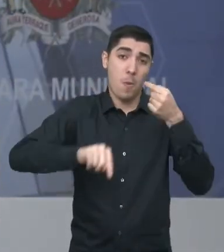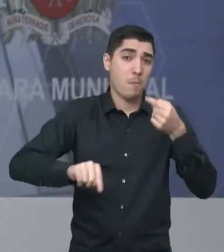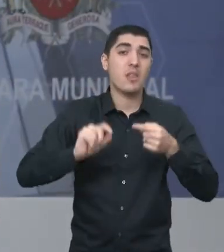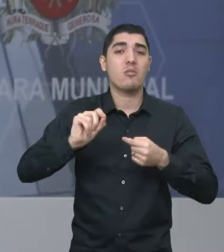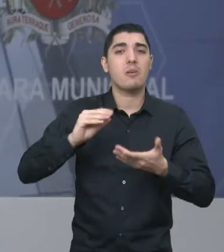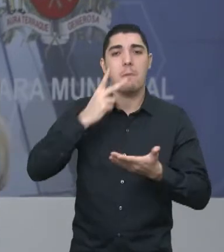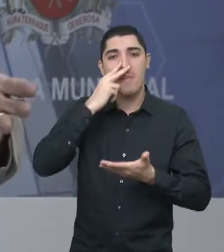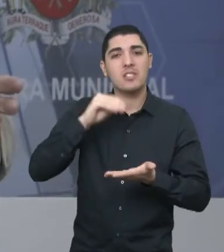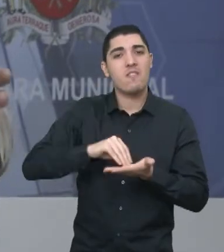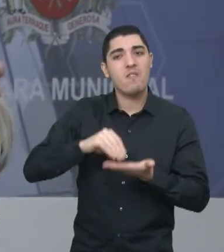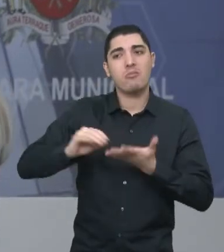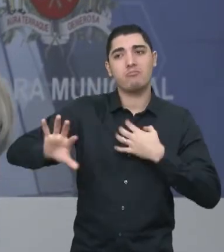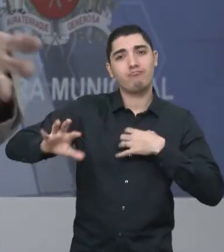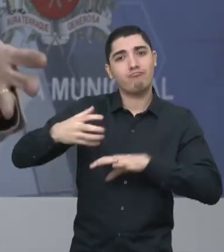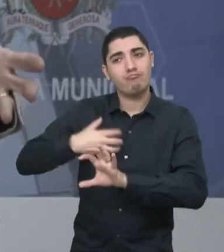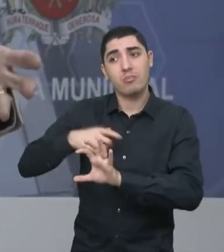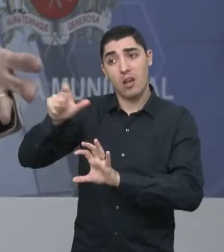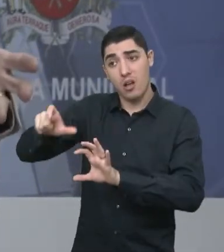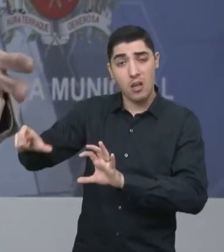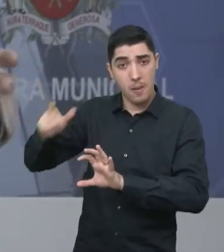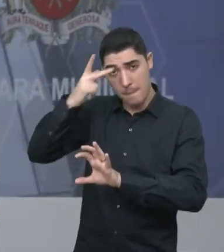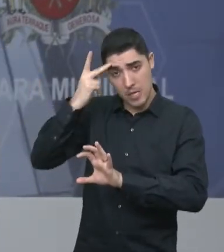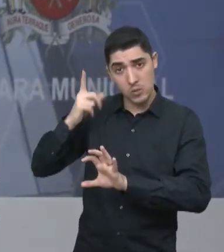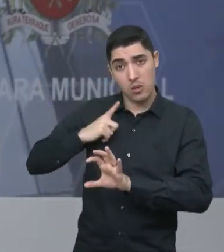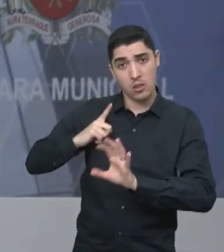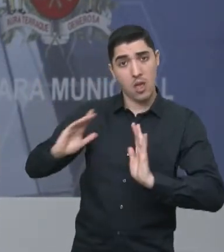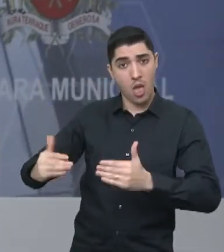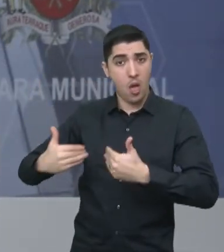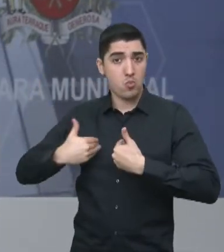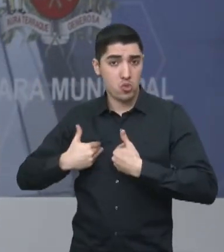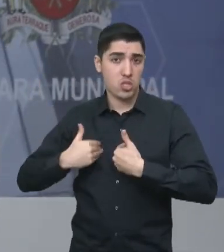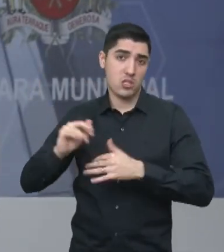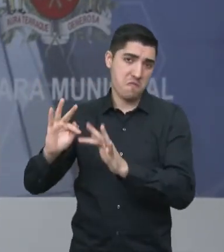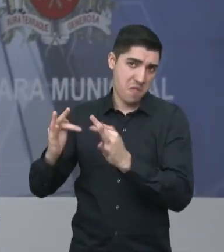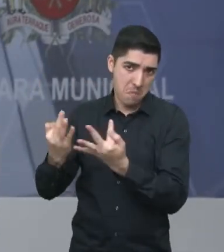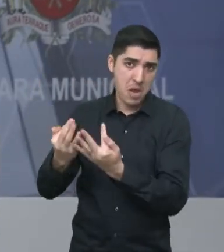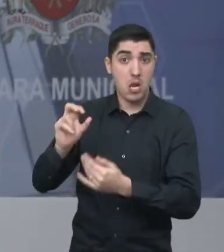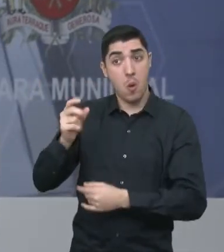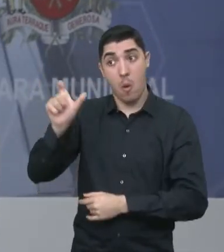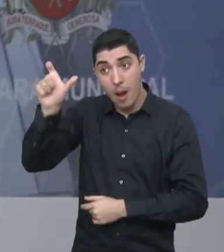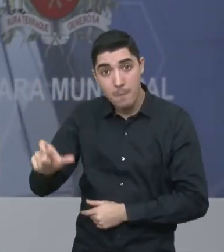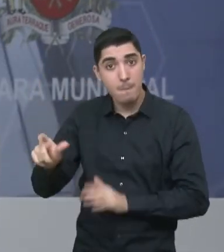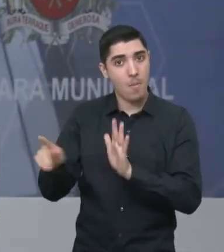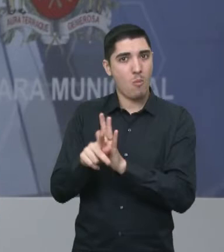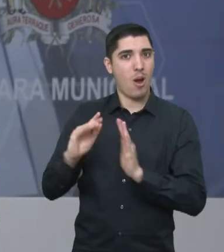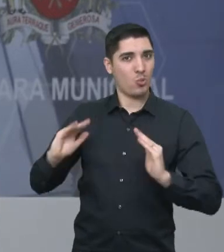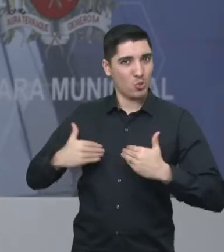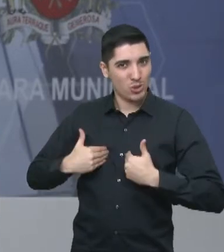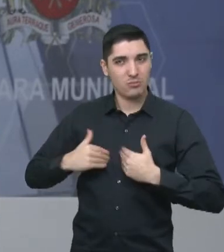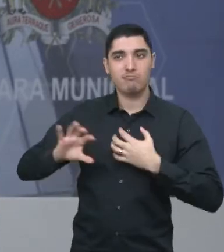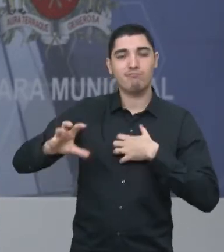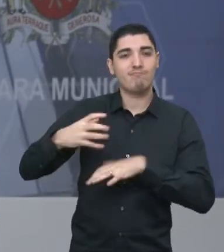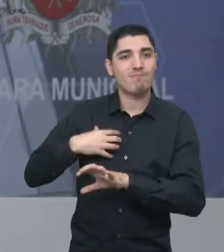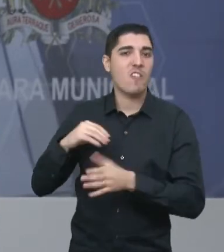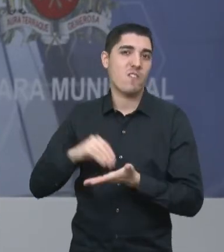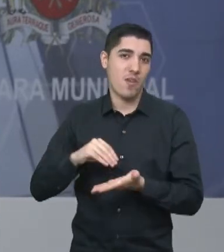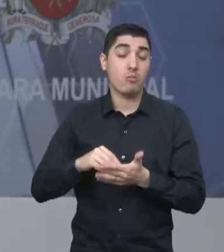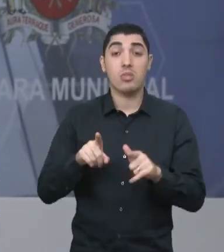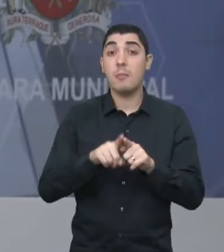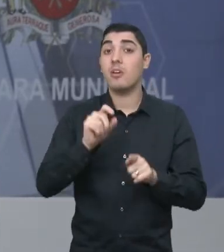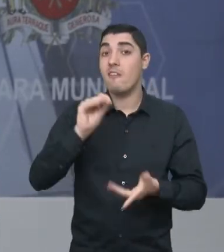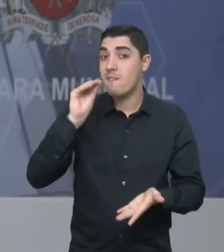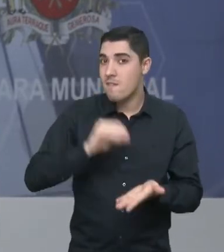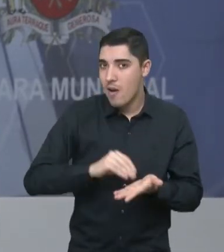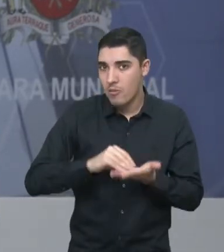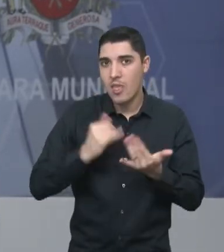do escritor com pessoas que têm autistas na sua família, que são autistas, né? E principalmente falta de